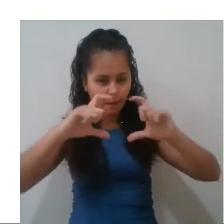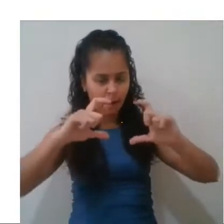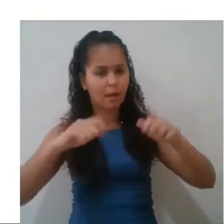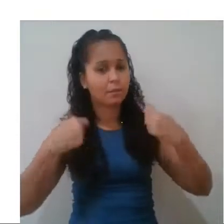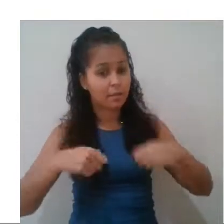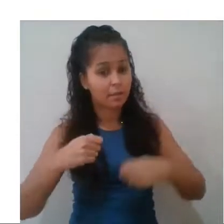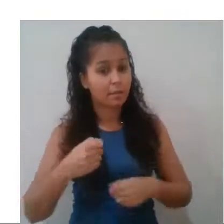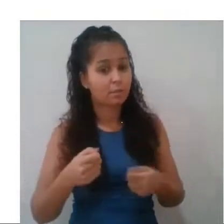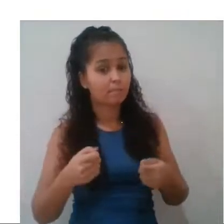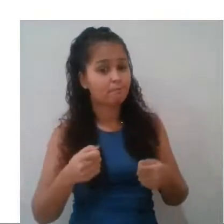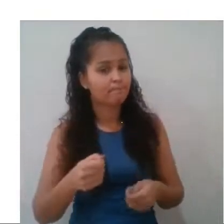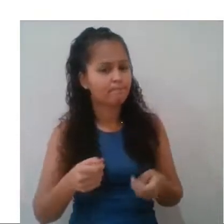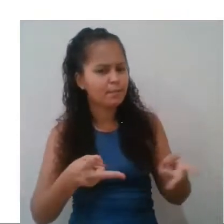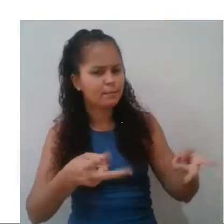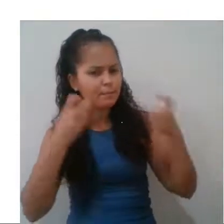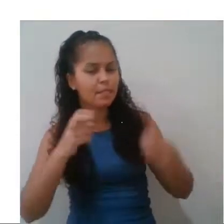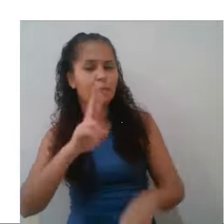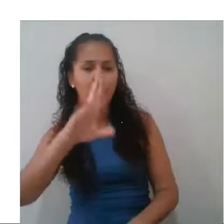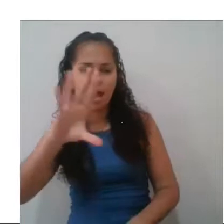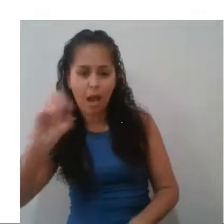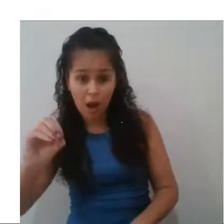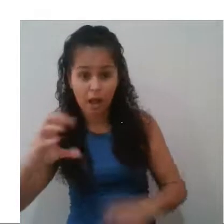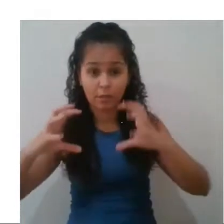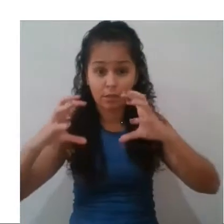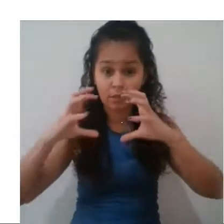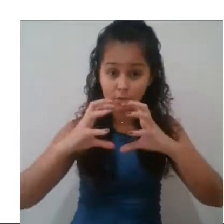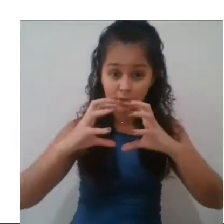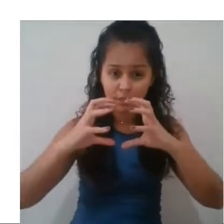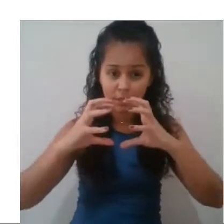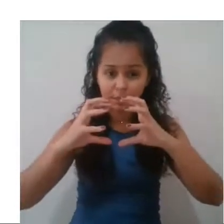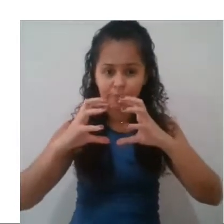nos atentar que é o raio da esfera, ou